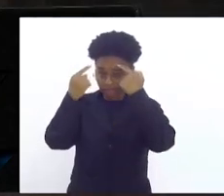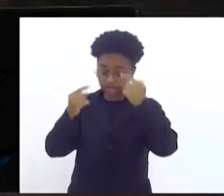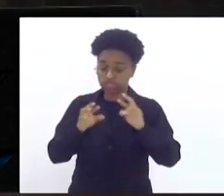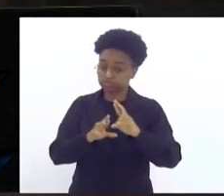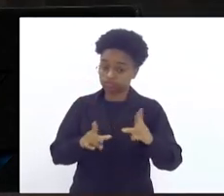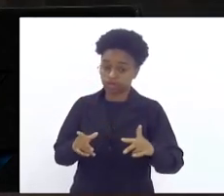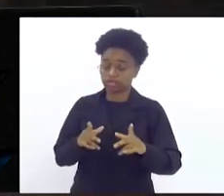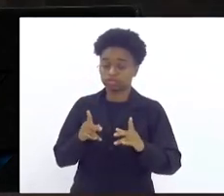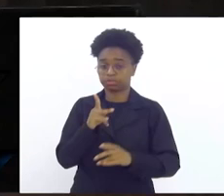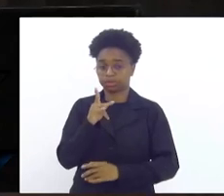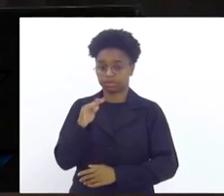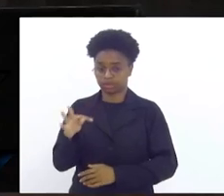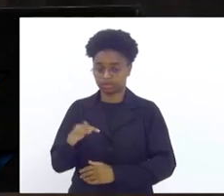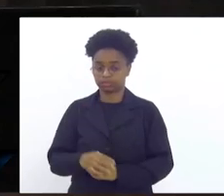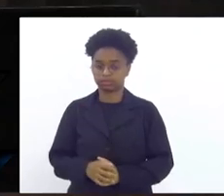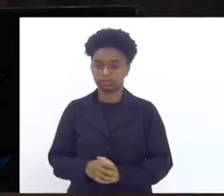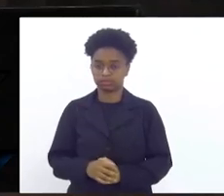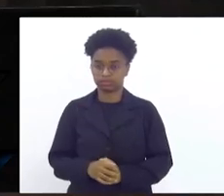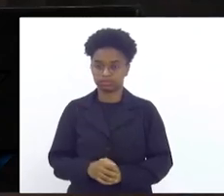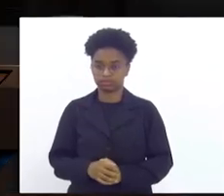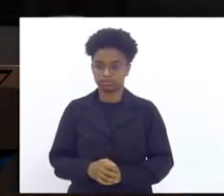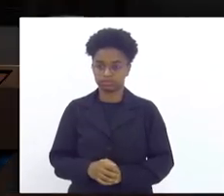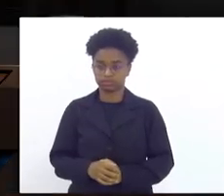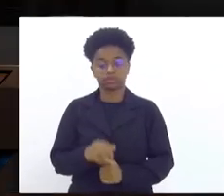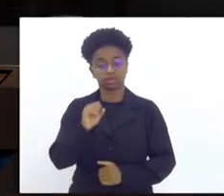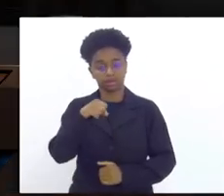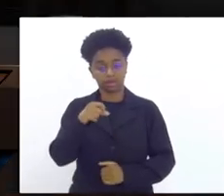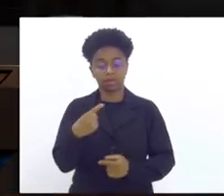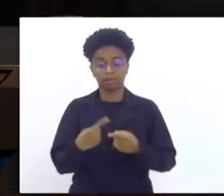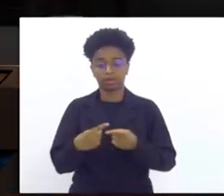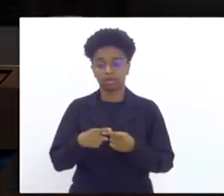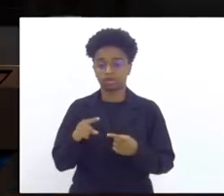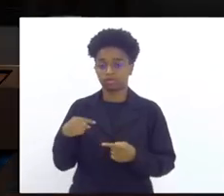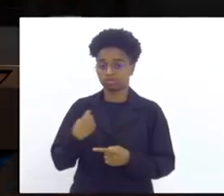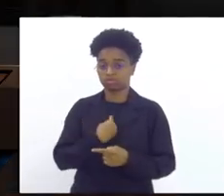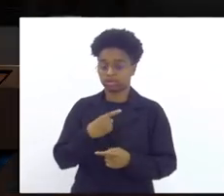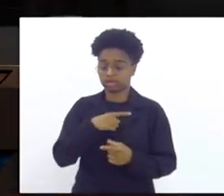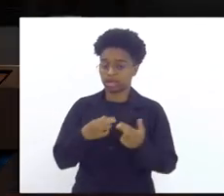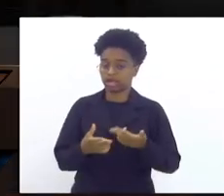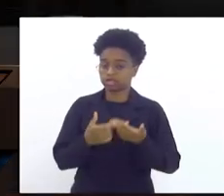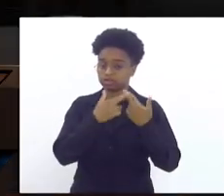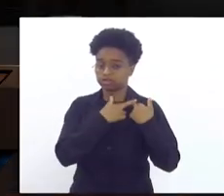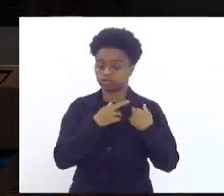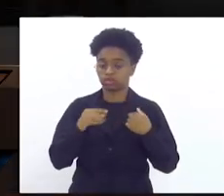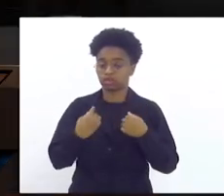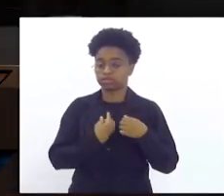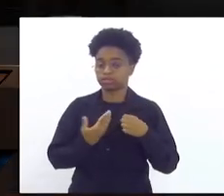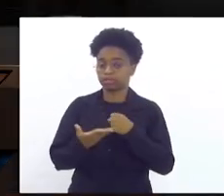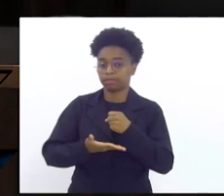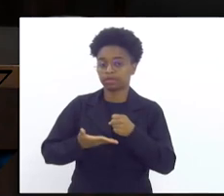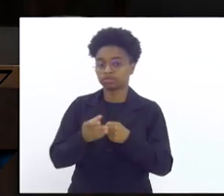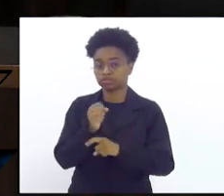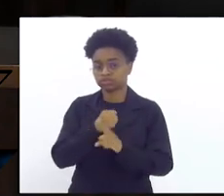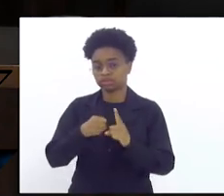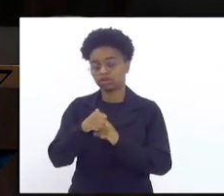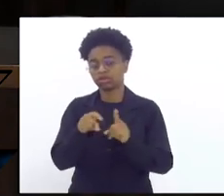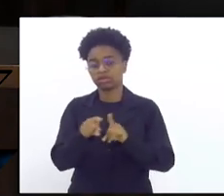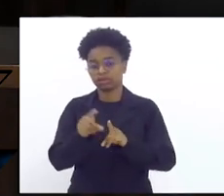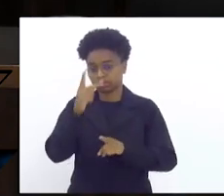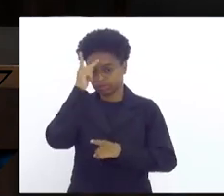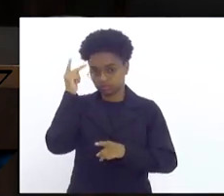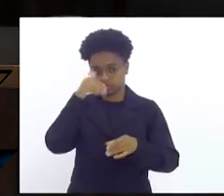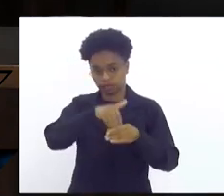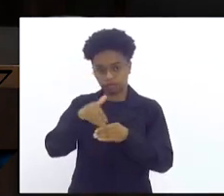da boquinha sim porque nossas nós temos a responsabilidade com a nossa base social e com aqueles que nos elegeram com aqueles que